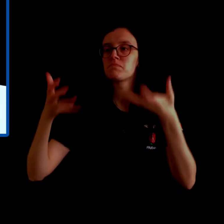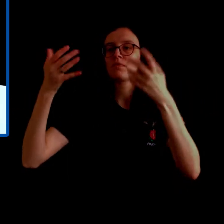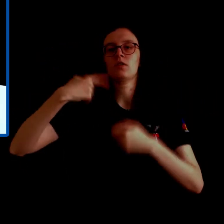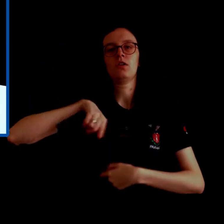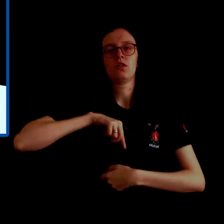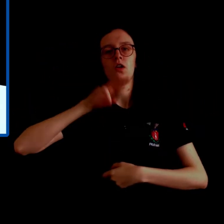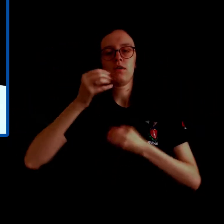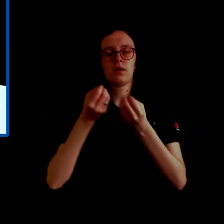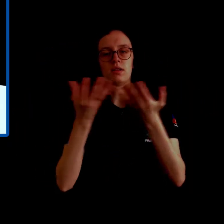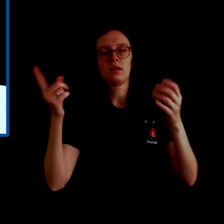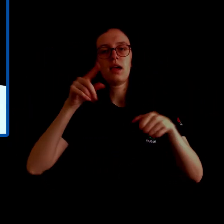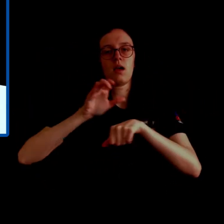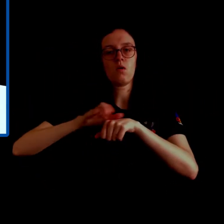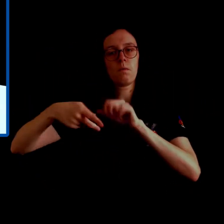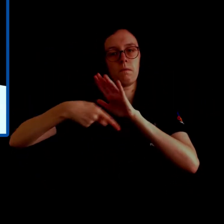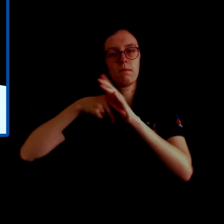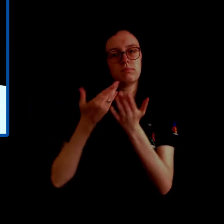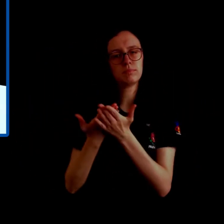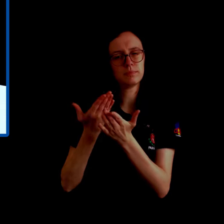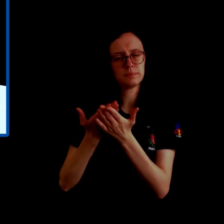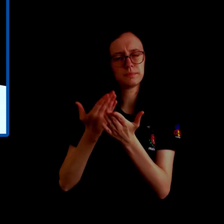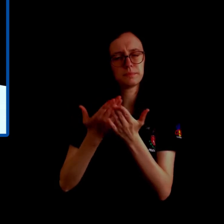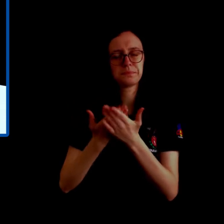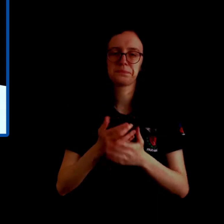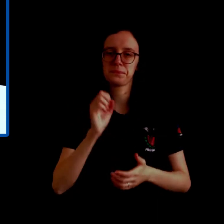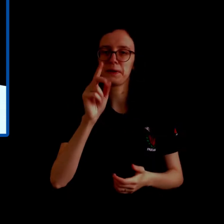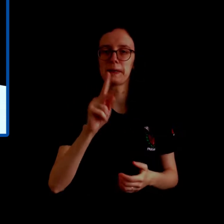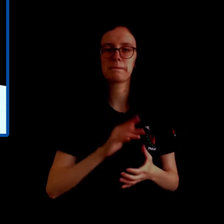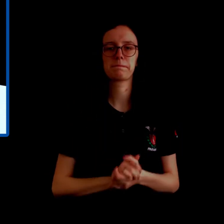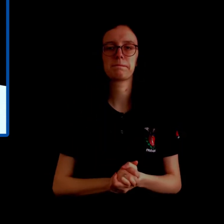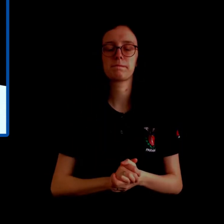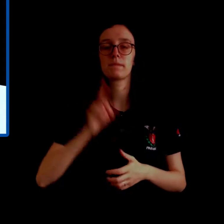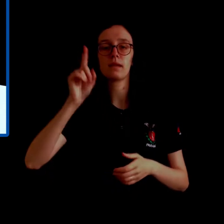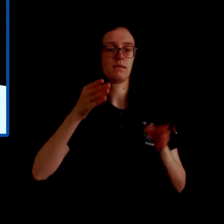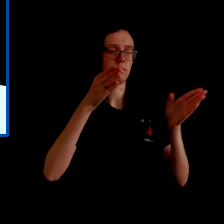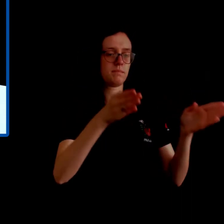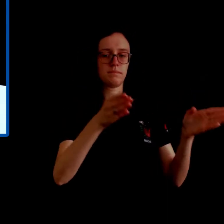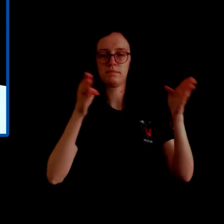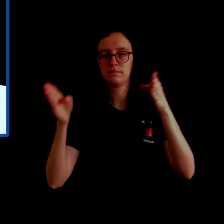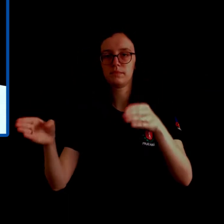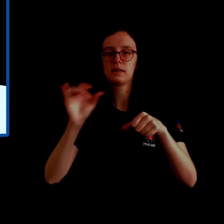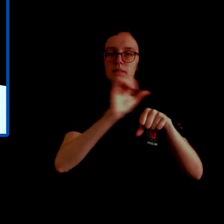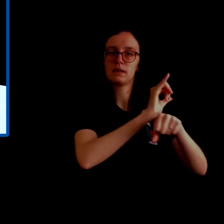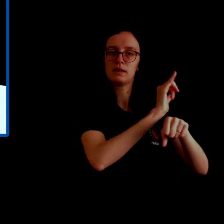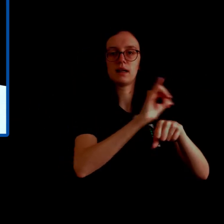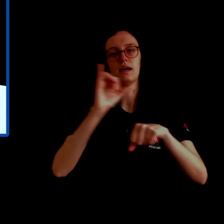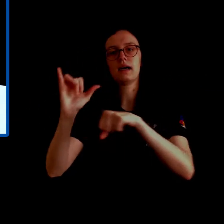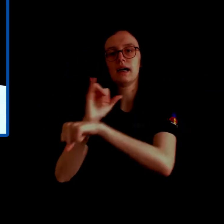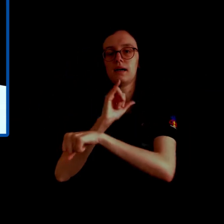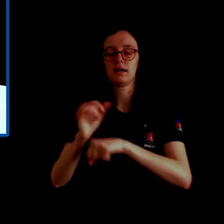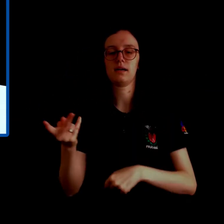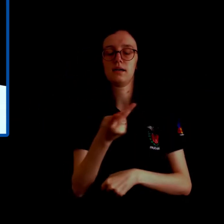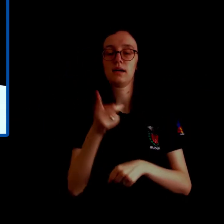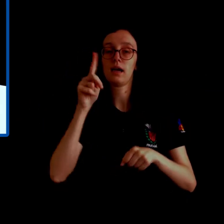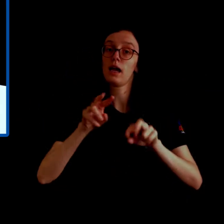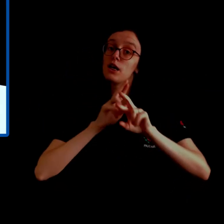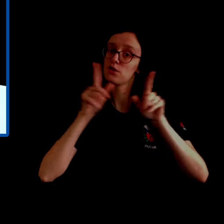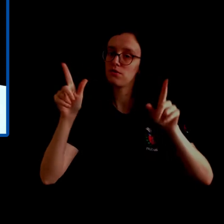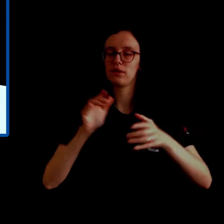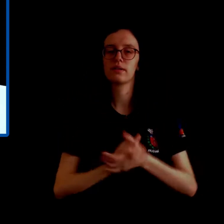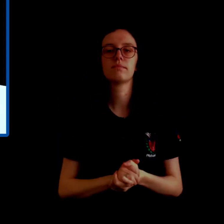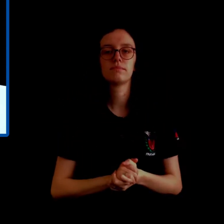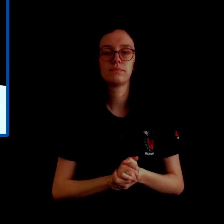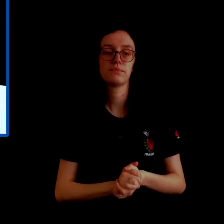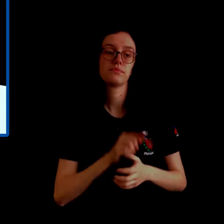dar nesses cursos de formação, tá certo? Então, são duas estratégias bem diferentes. Uma estratégia